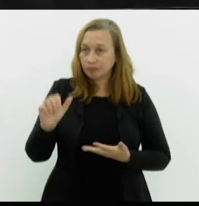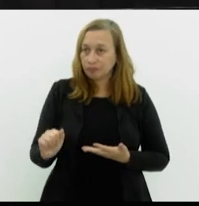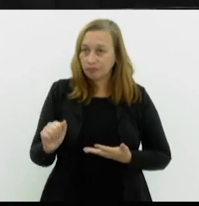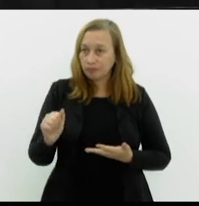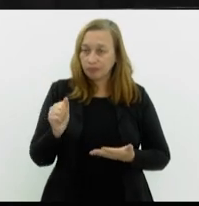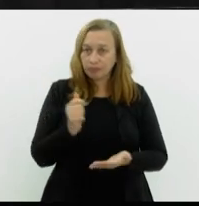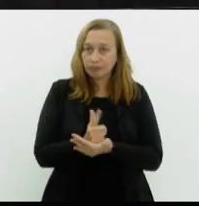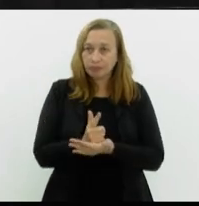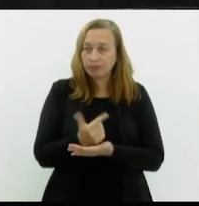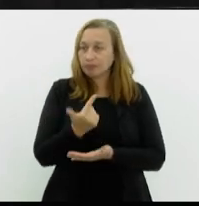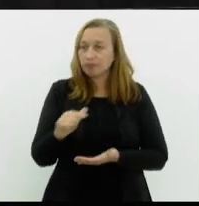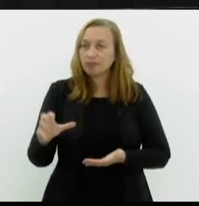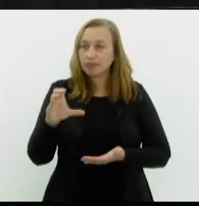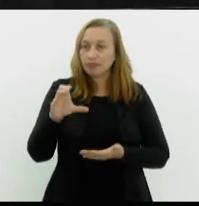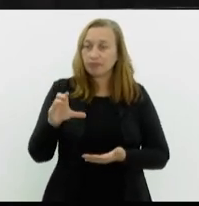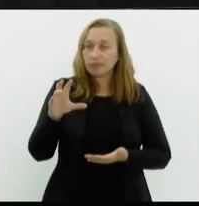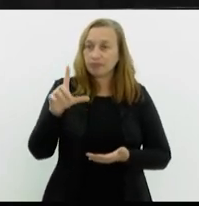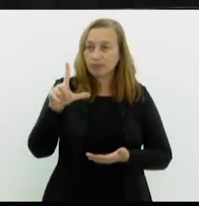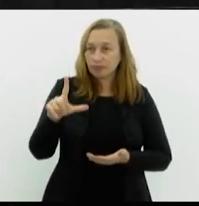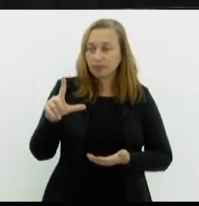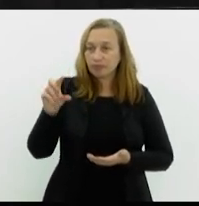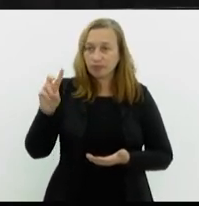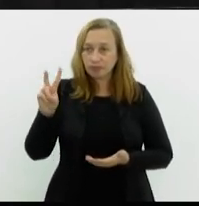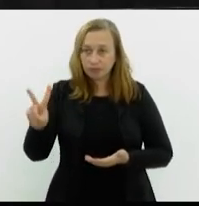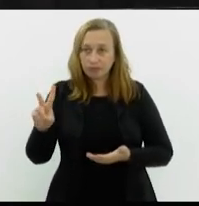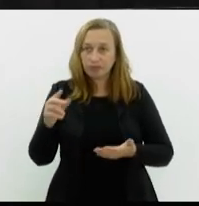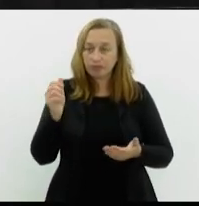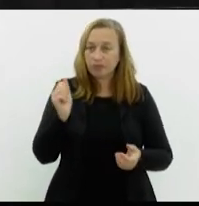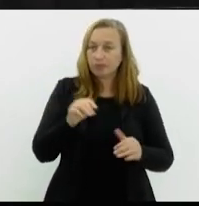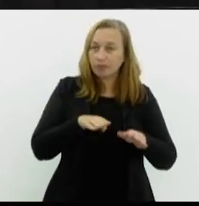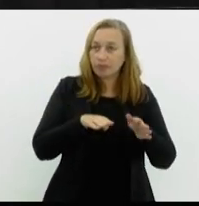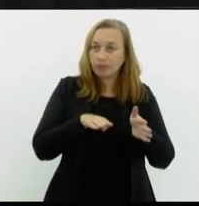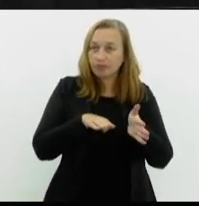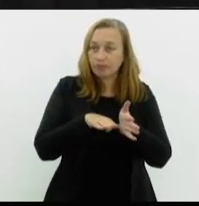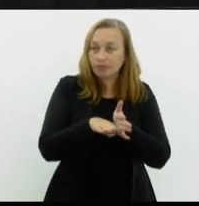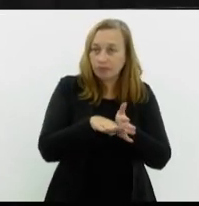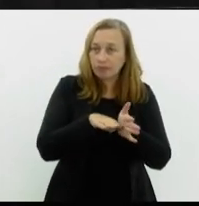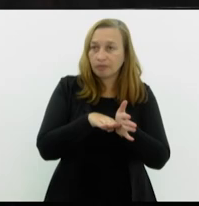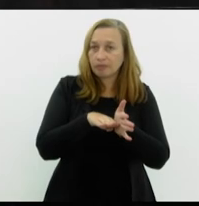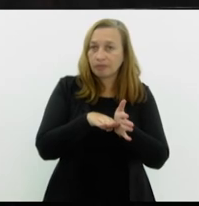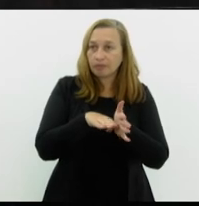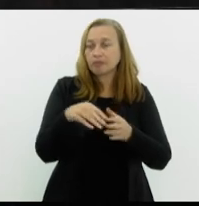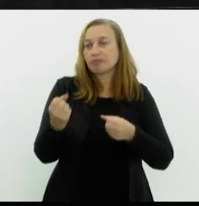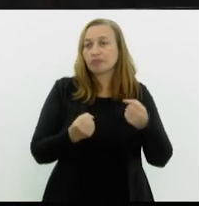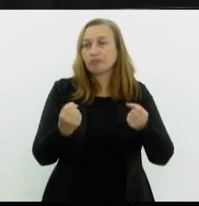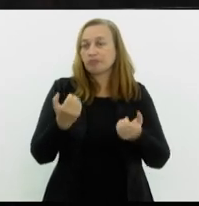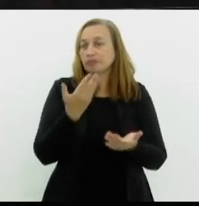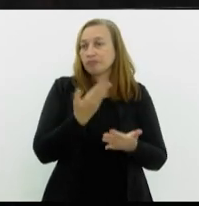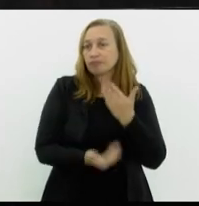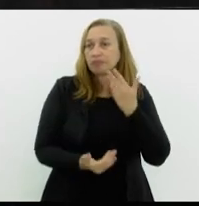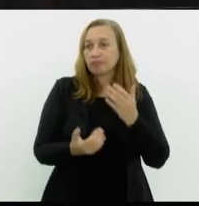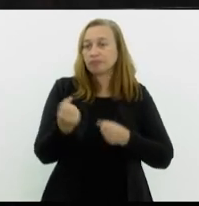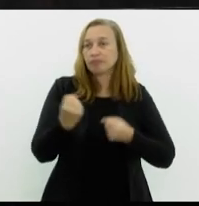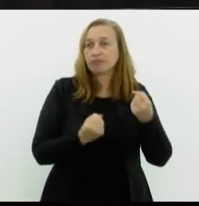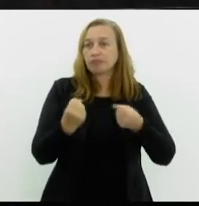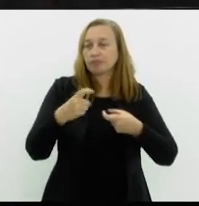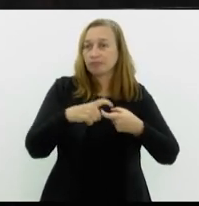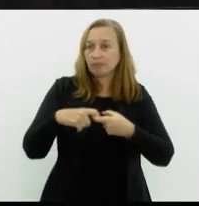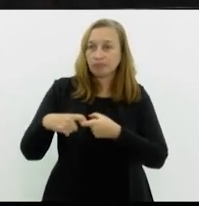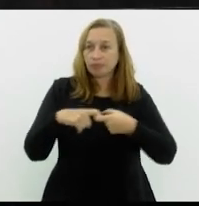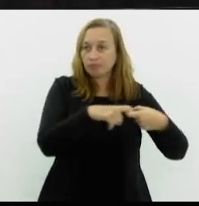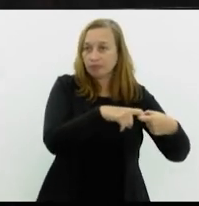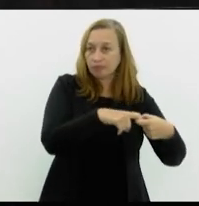Se não tem CRLV, é parado na estrada. E na estrada perde o veículo, que é rebocado e vai